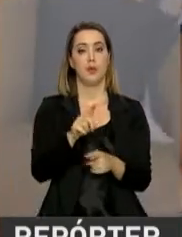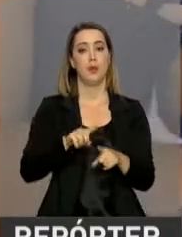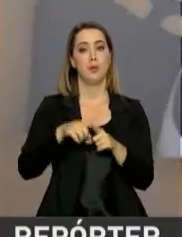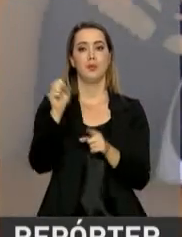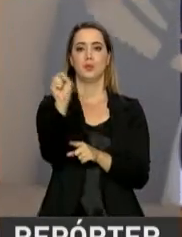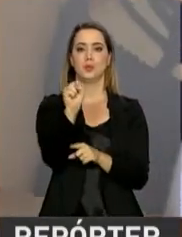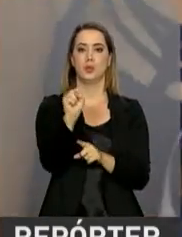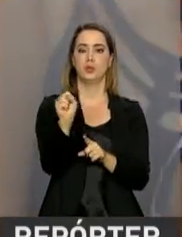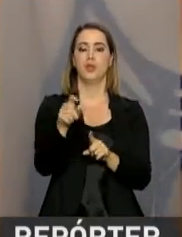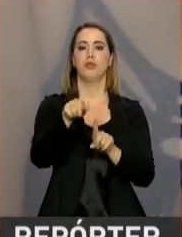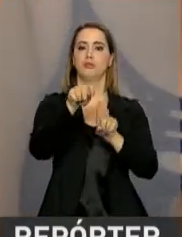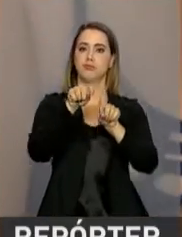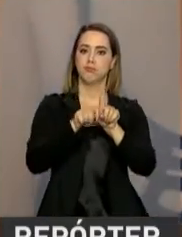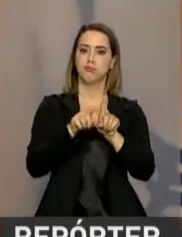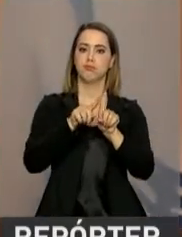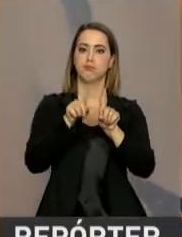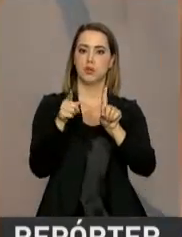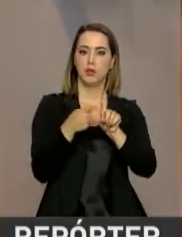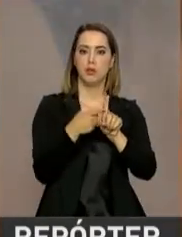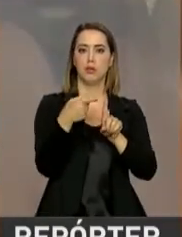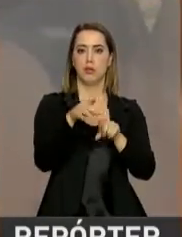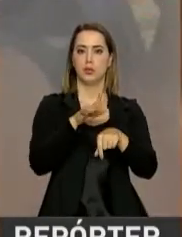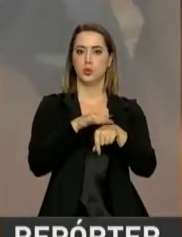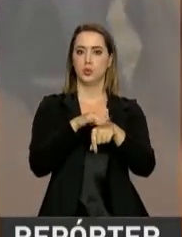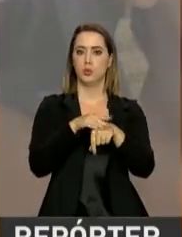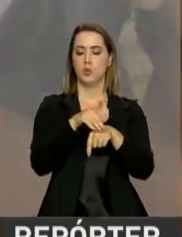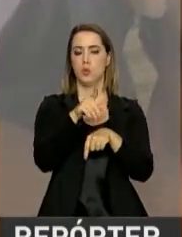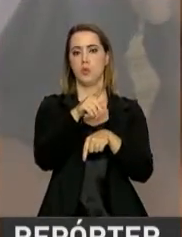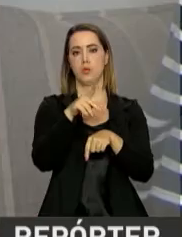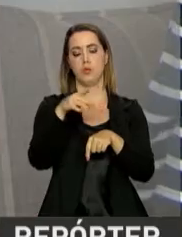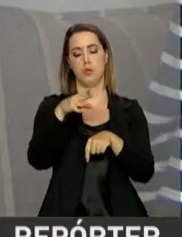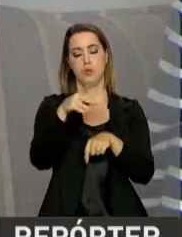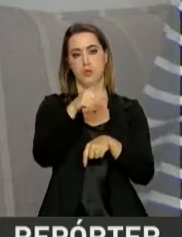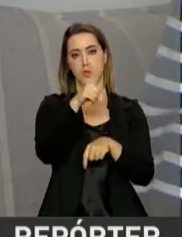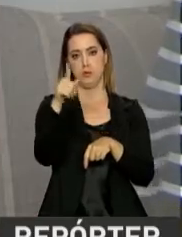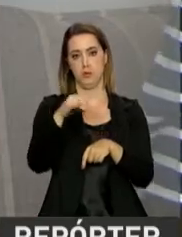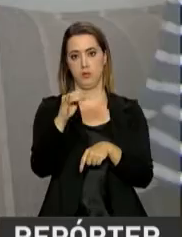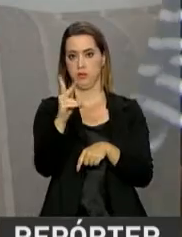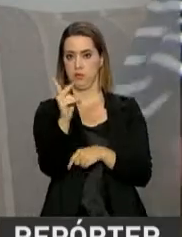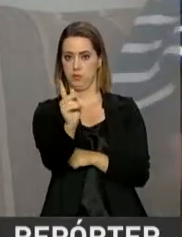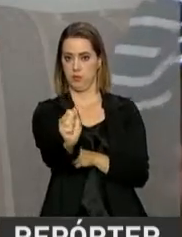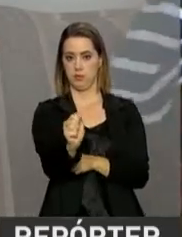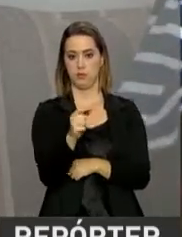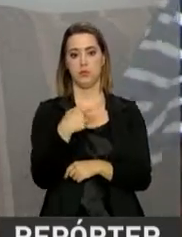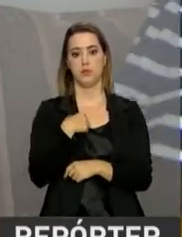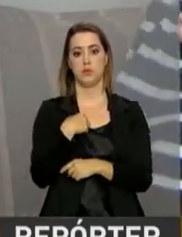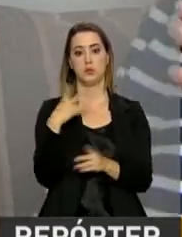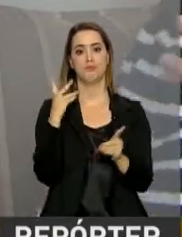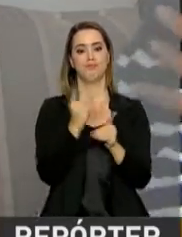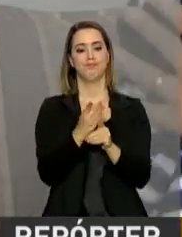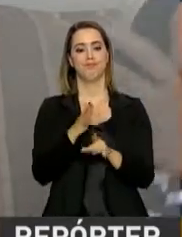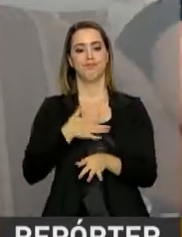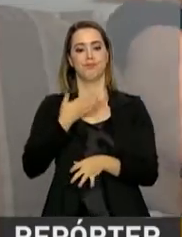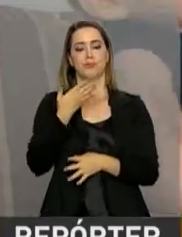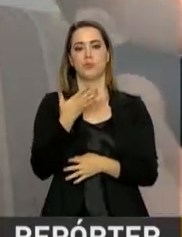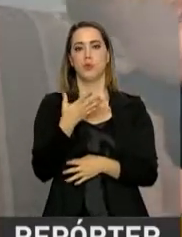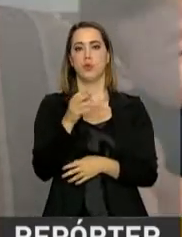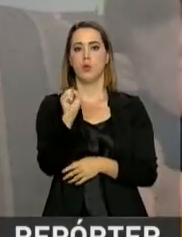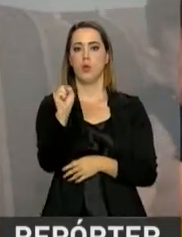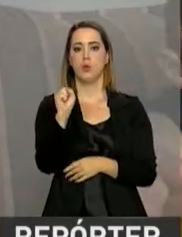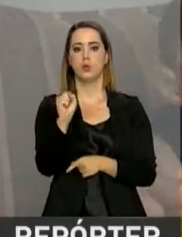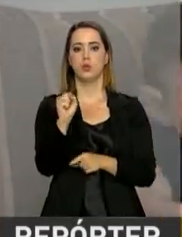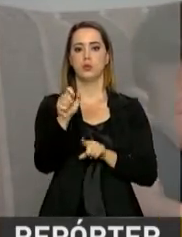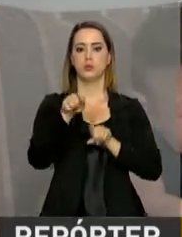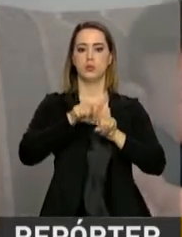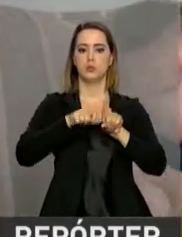veio o diagnóstico. O bebê teve microcefalia causada pelo vírus da Zika. Eu fui descobrir com 8 meses, que até os exames estavam dando tudo